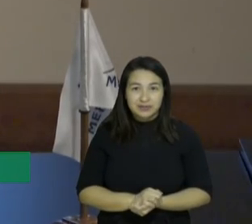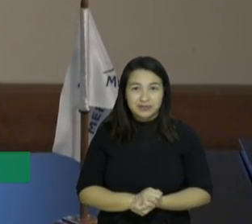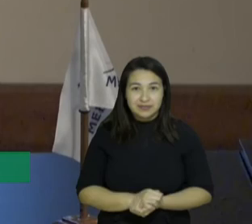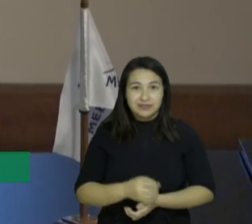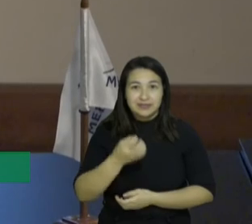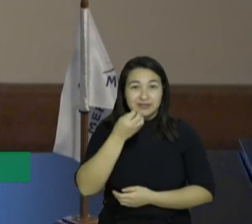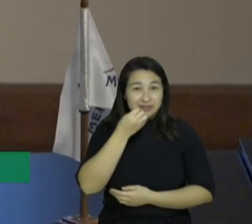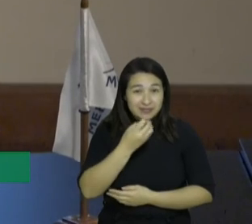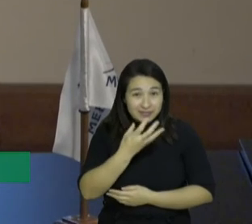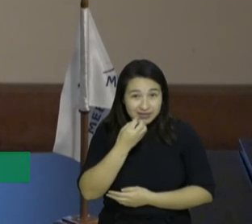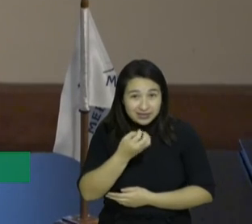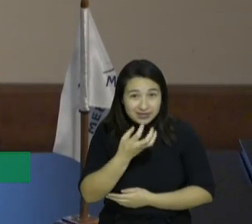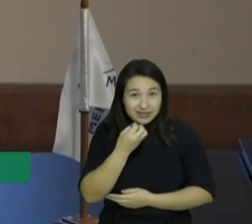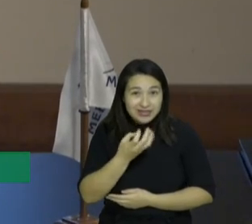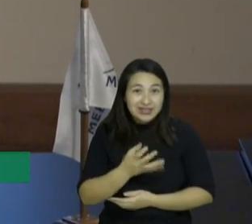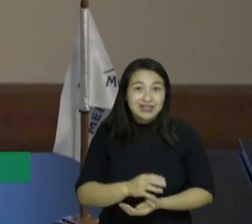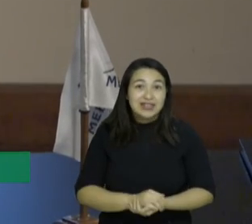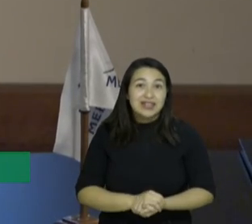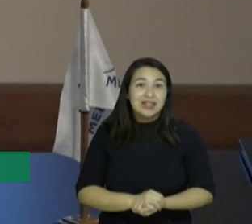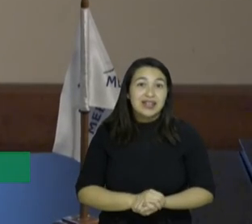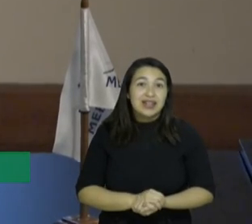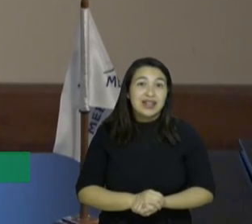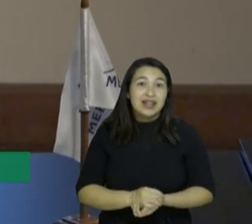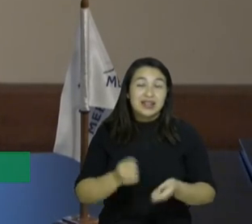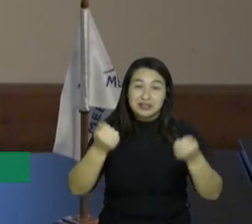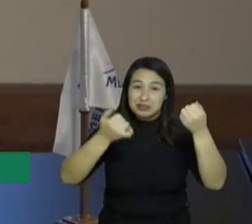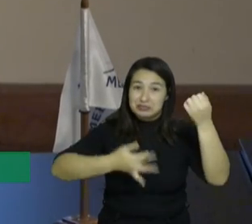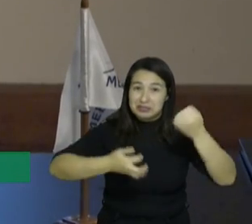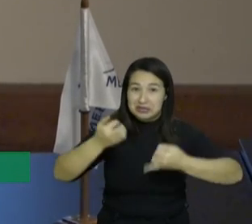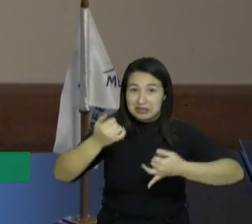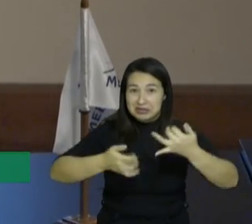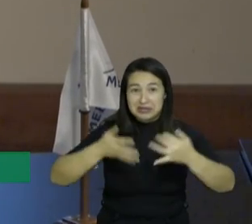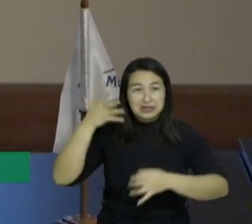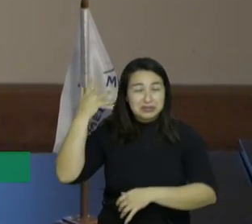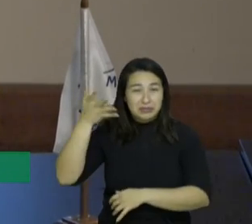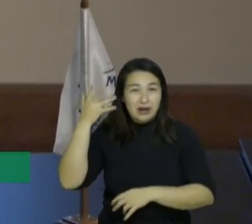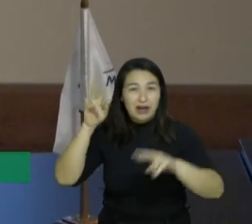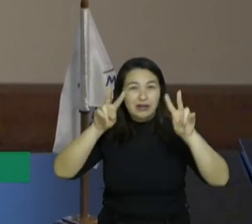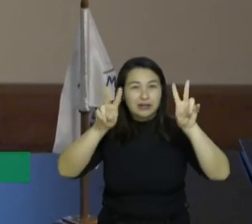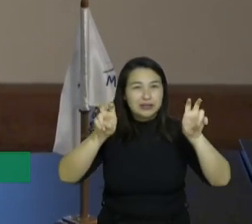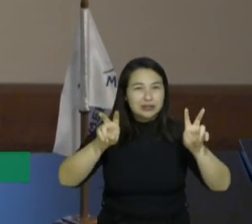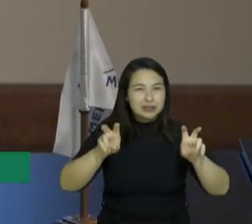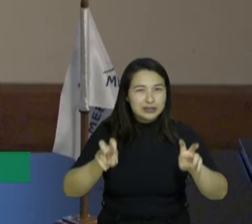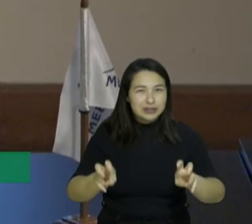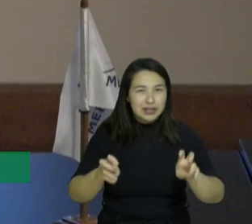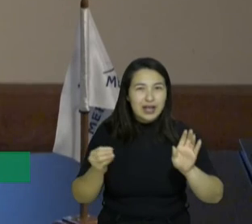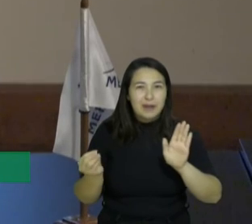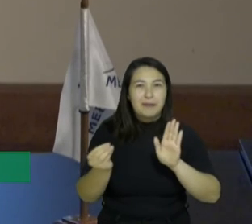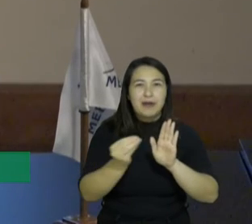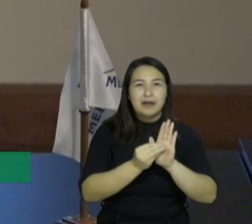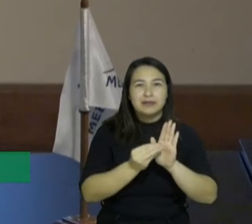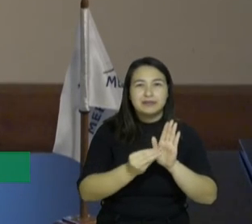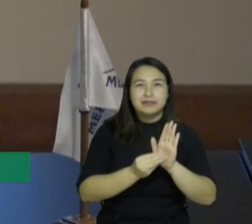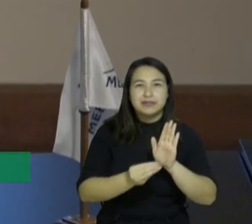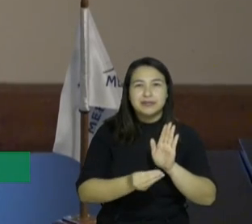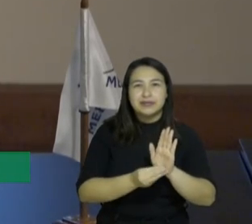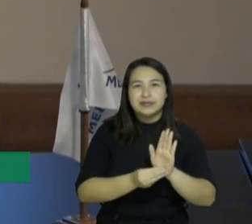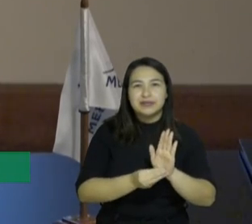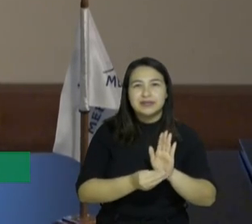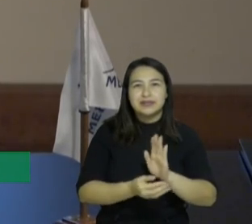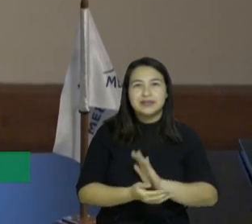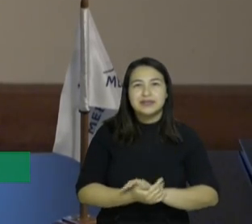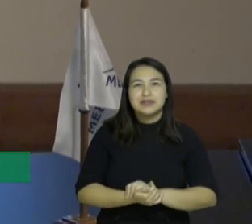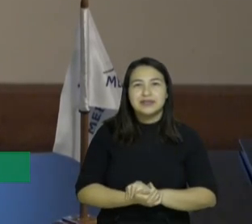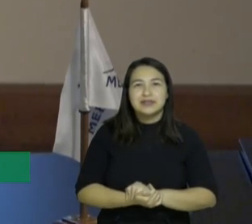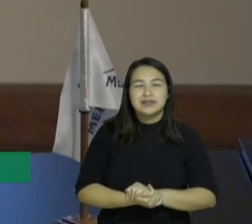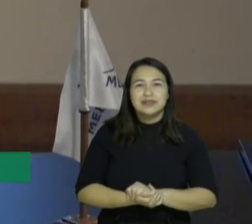boa digamos assim explanação eu acho que as questões colocadas elas são eh muito muito Claras